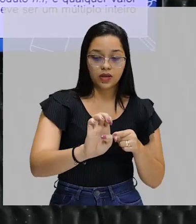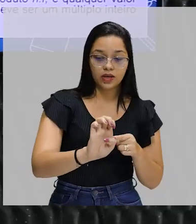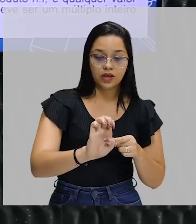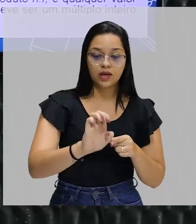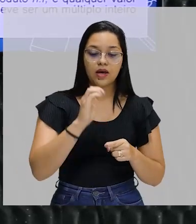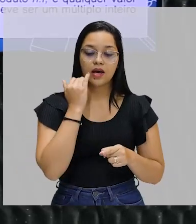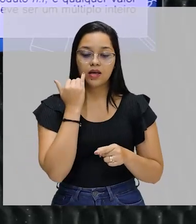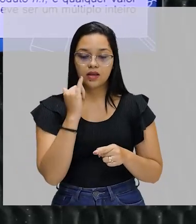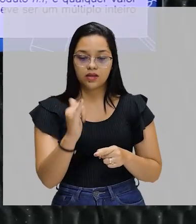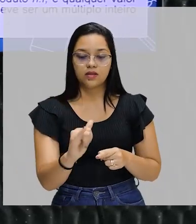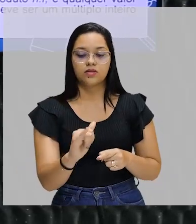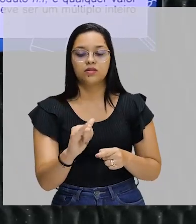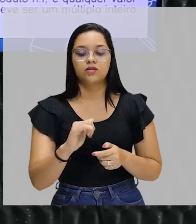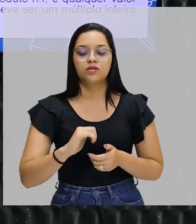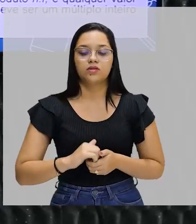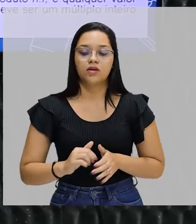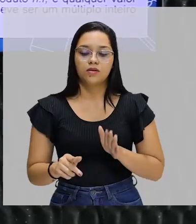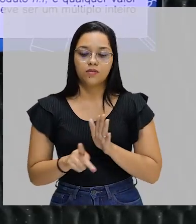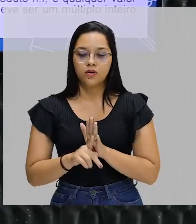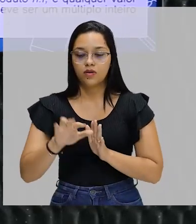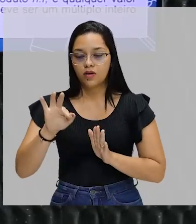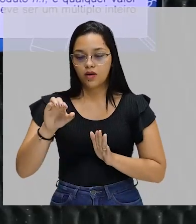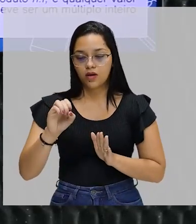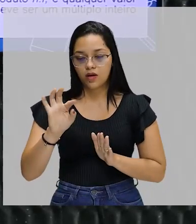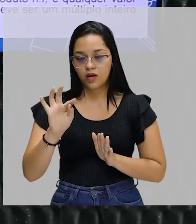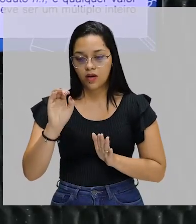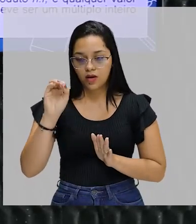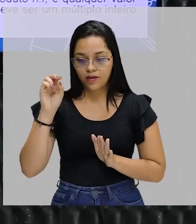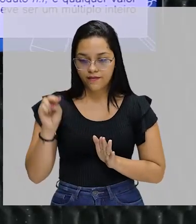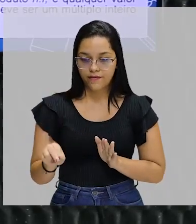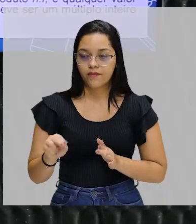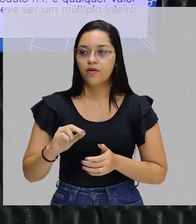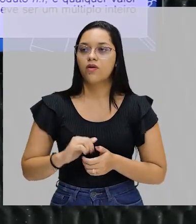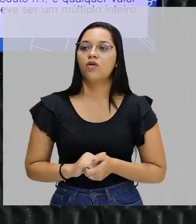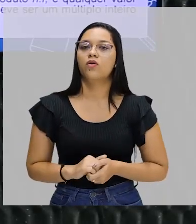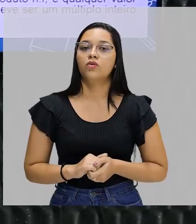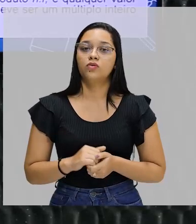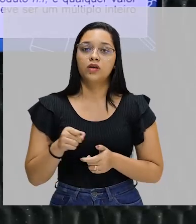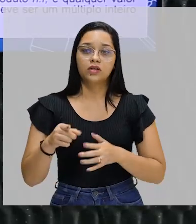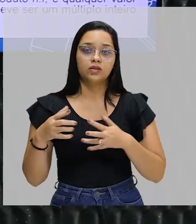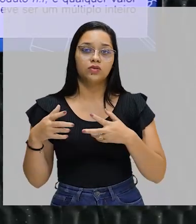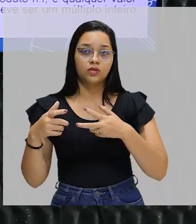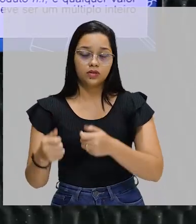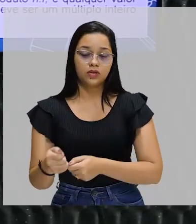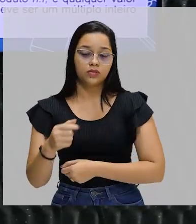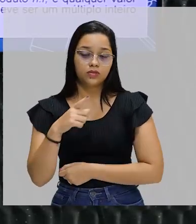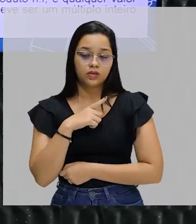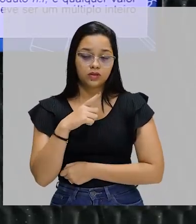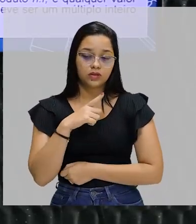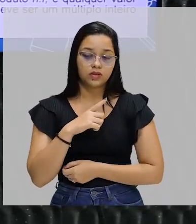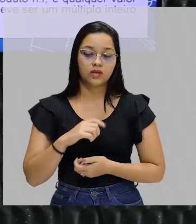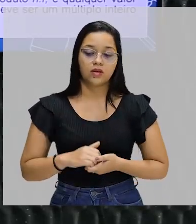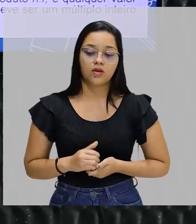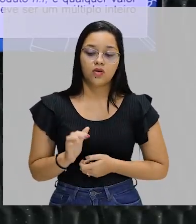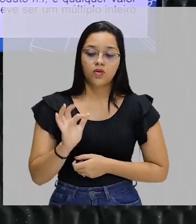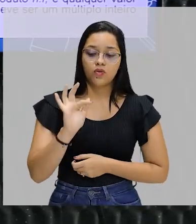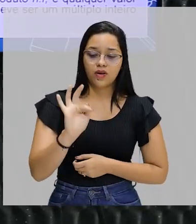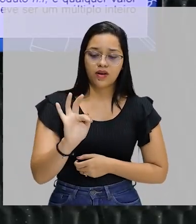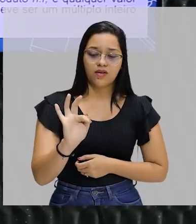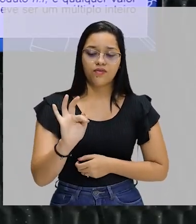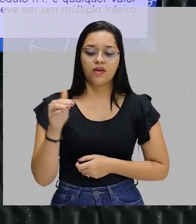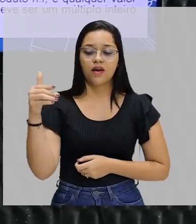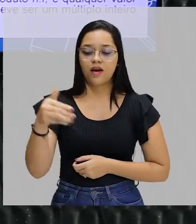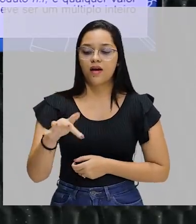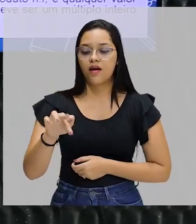a energia, certo? Pertencente ao fóton, certo? Essa energia total pertencente ao fóton. O F é